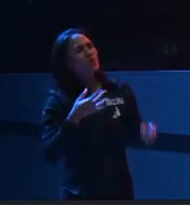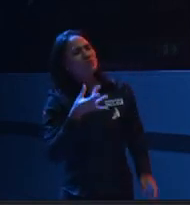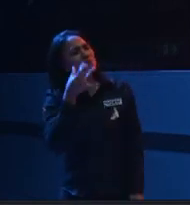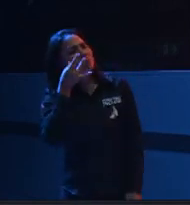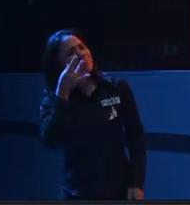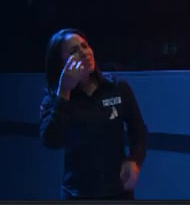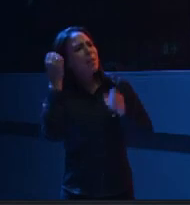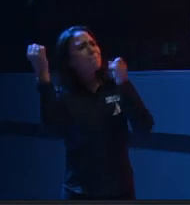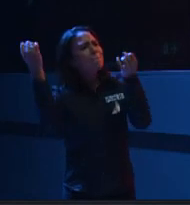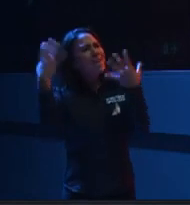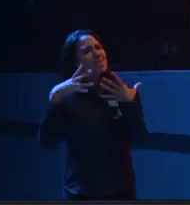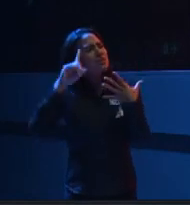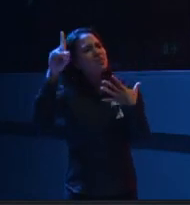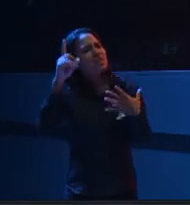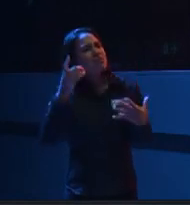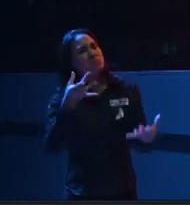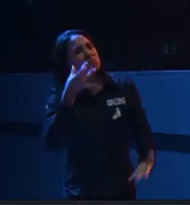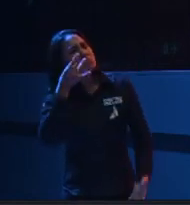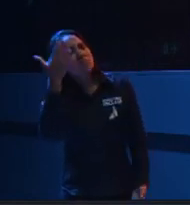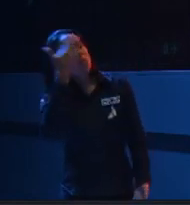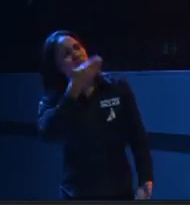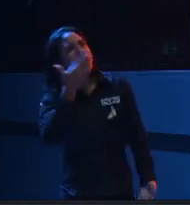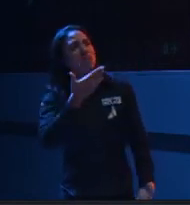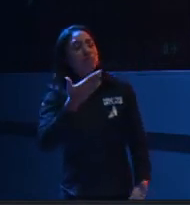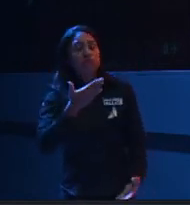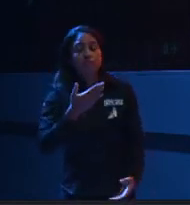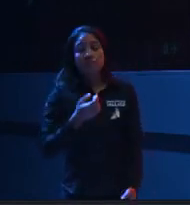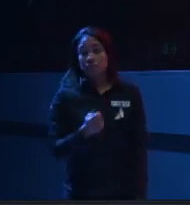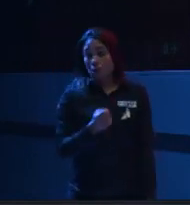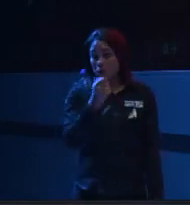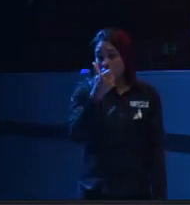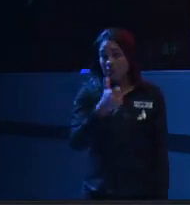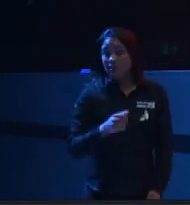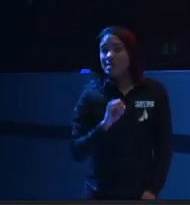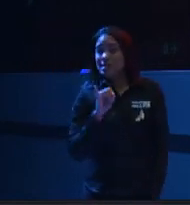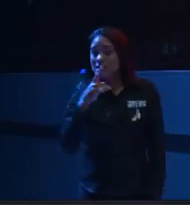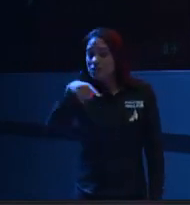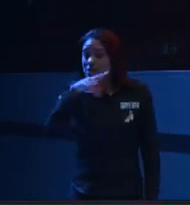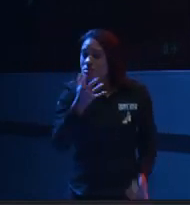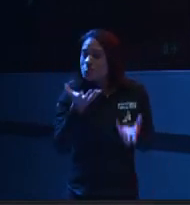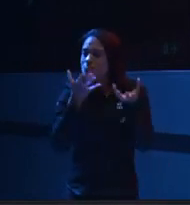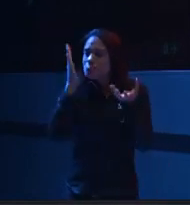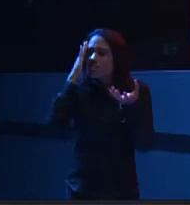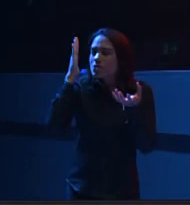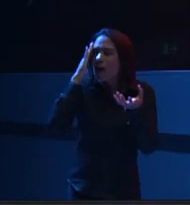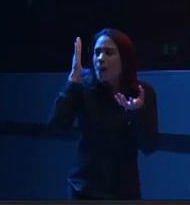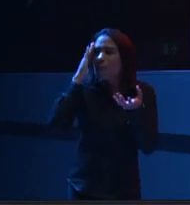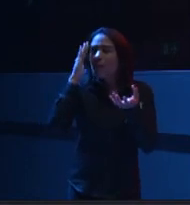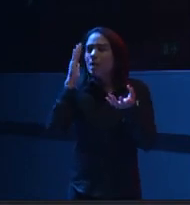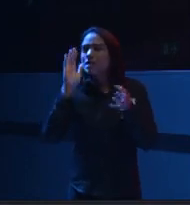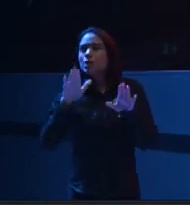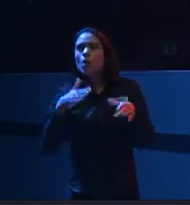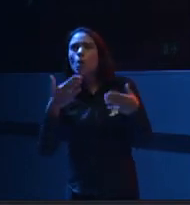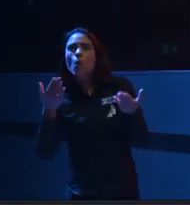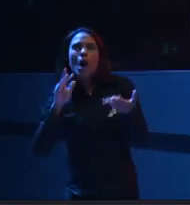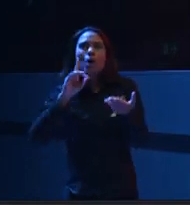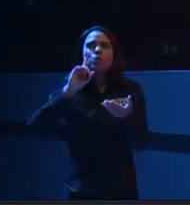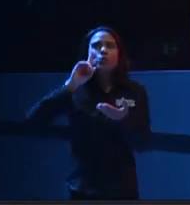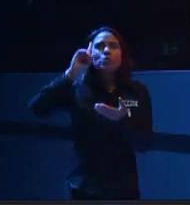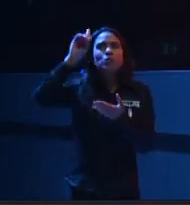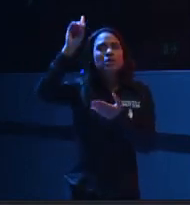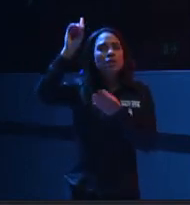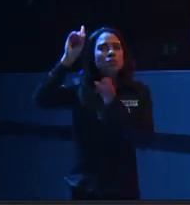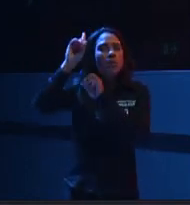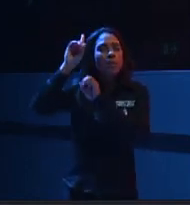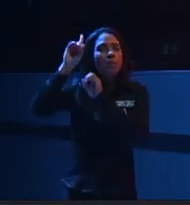se você quer saber qual é a bênção que Deus tem para você qual é a ideia que ele tem para você qual é o aplicativo que eu tenho para você